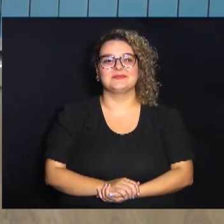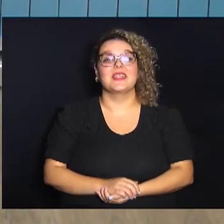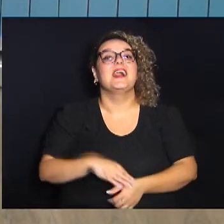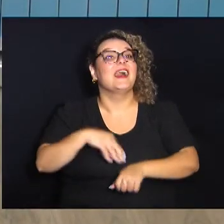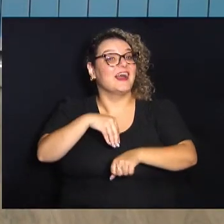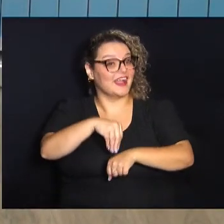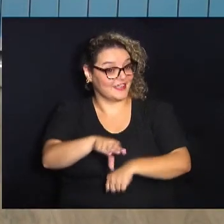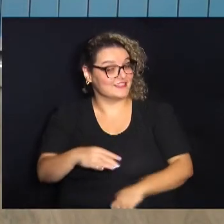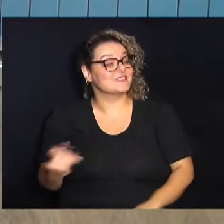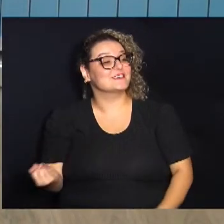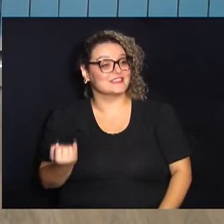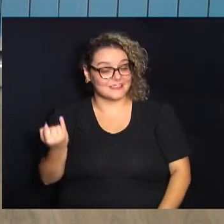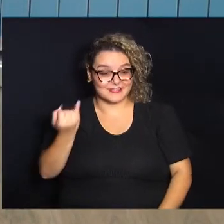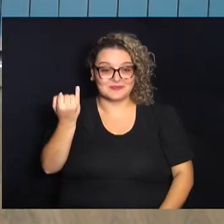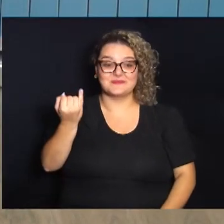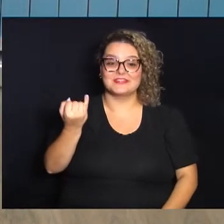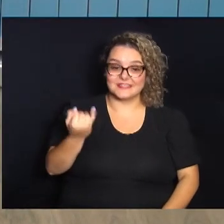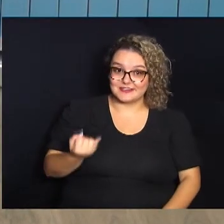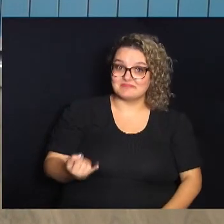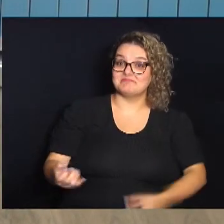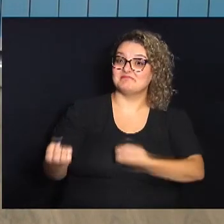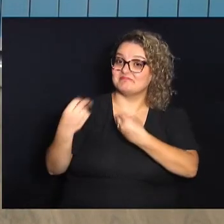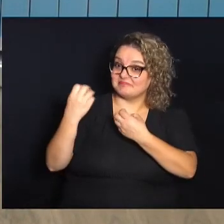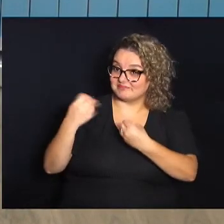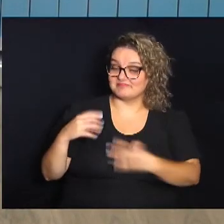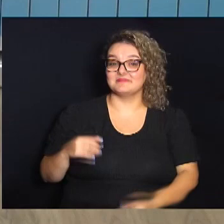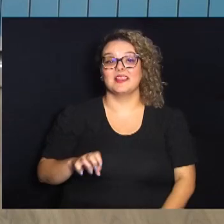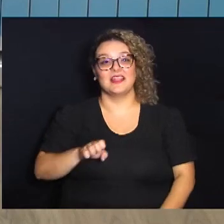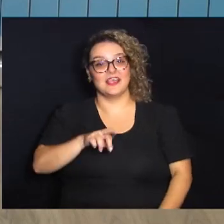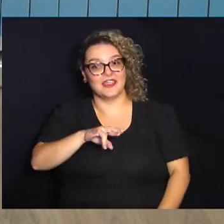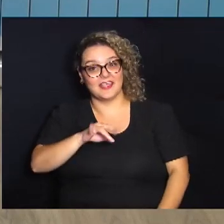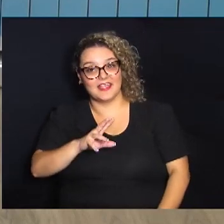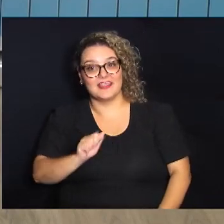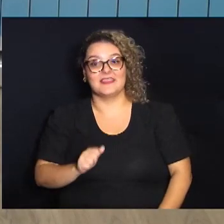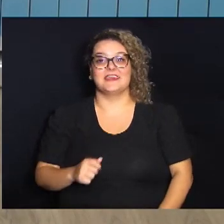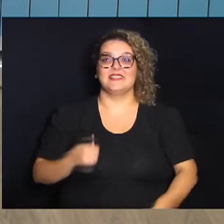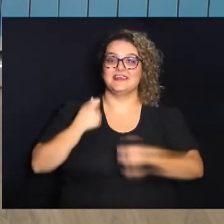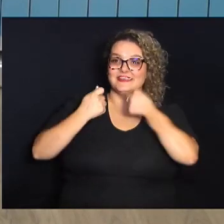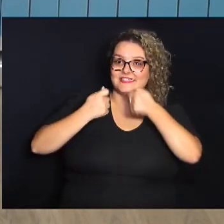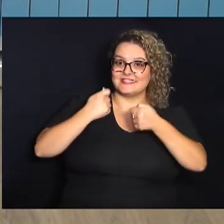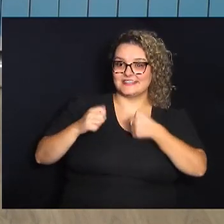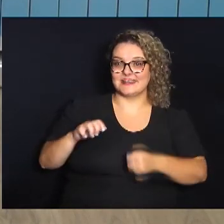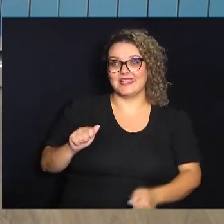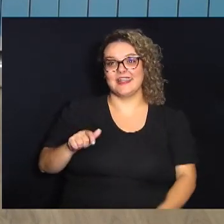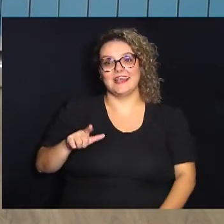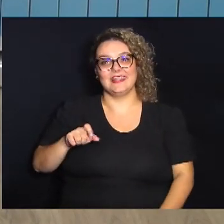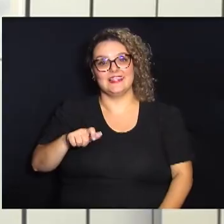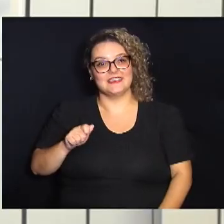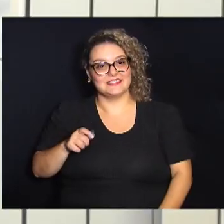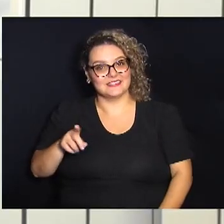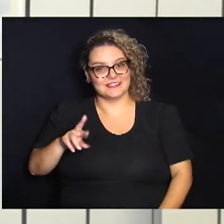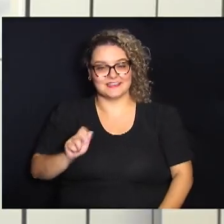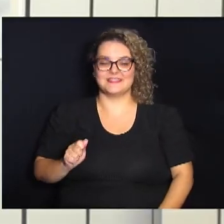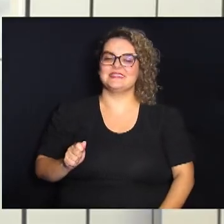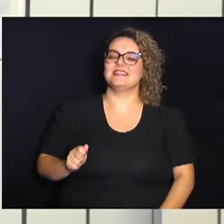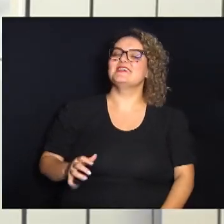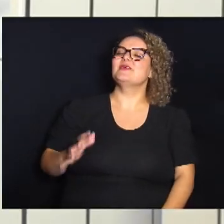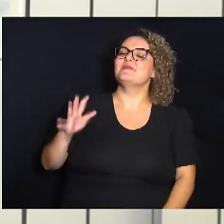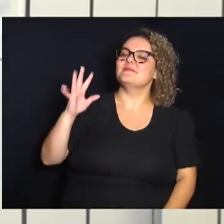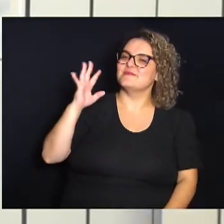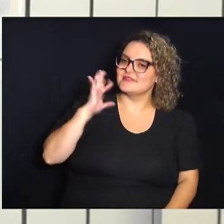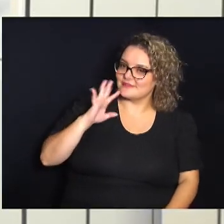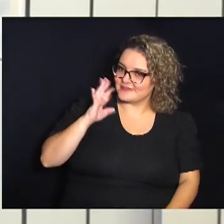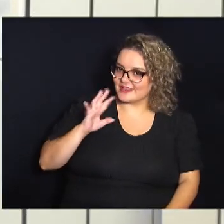Dicas valiosas, viu? Deu uma aula aqui a Érica e a nossa repórter Alexandra Dias, muito bacana. A